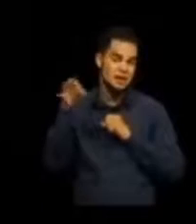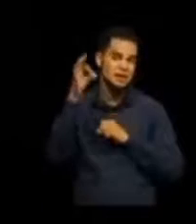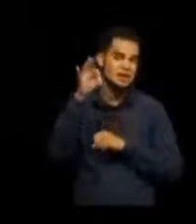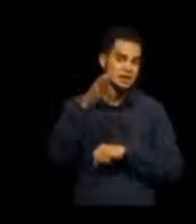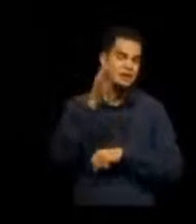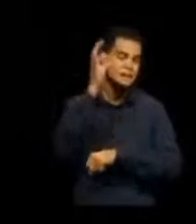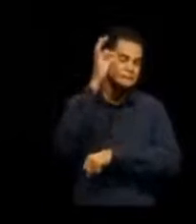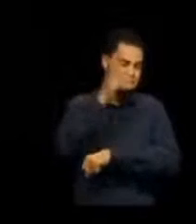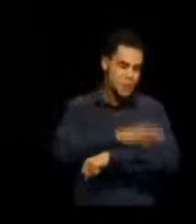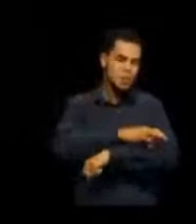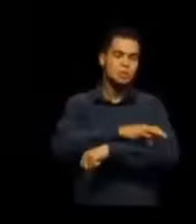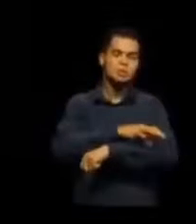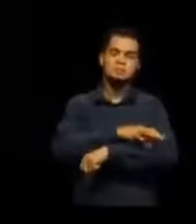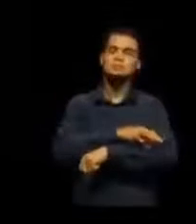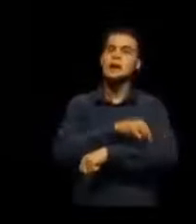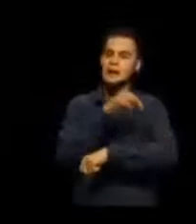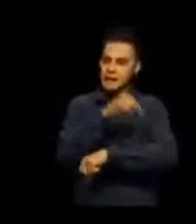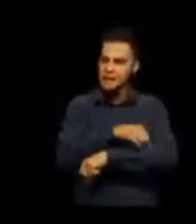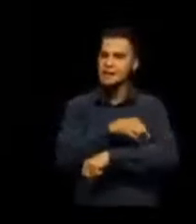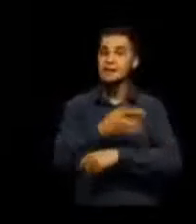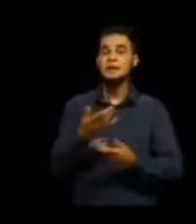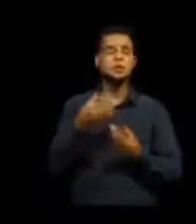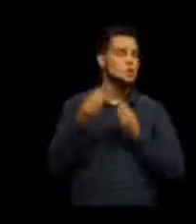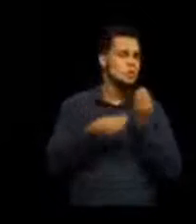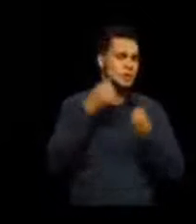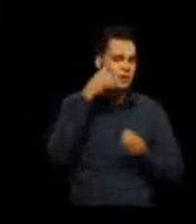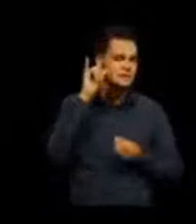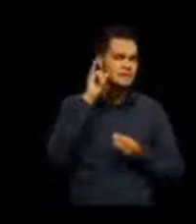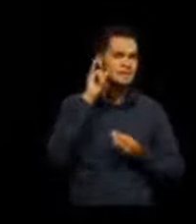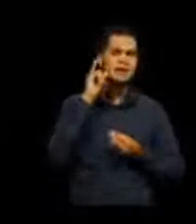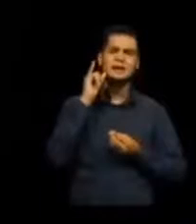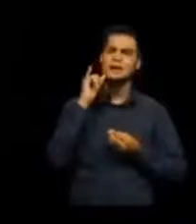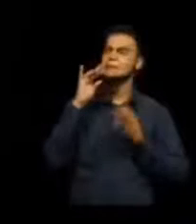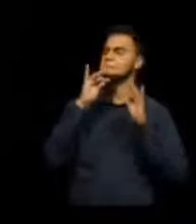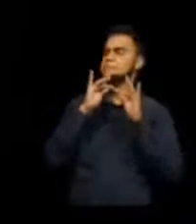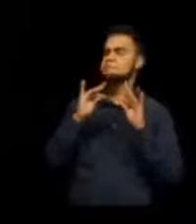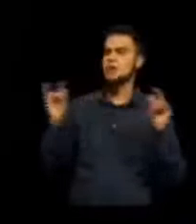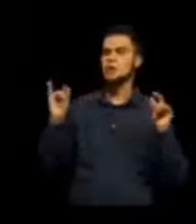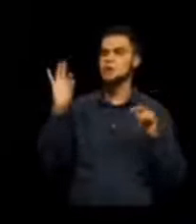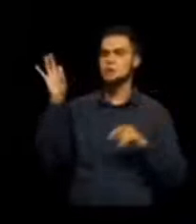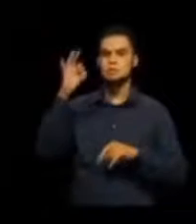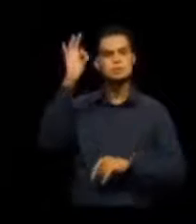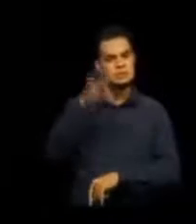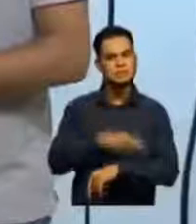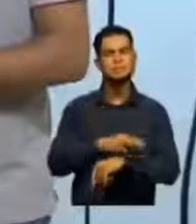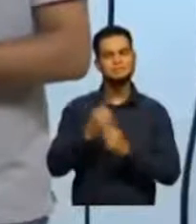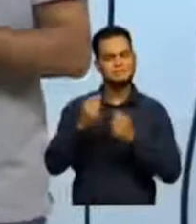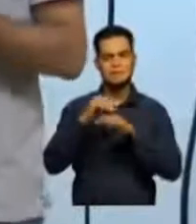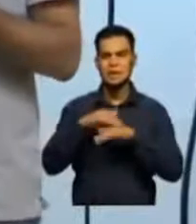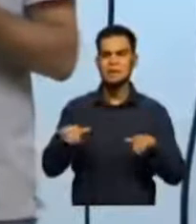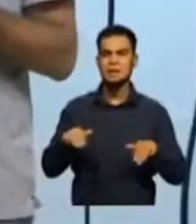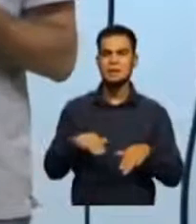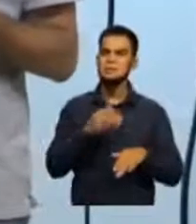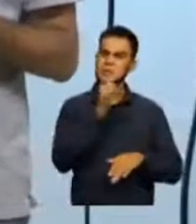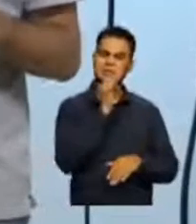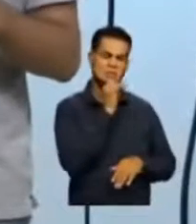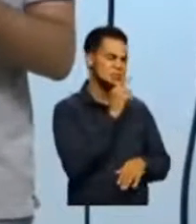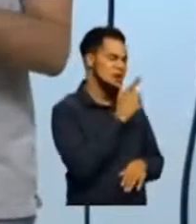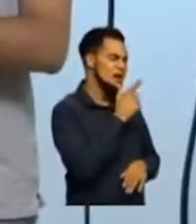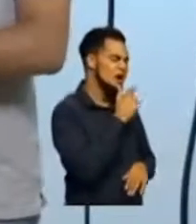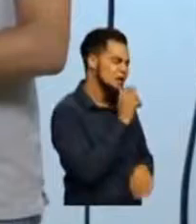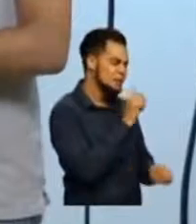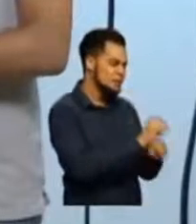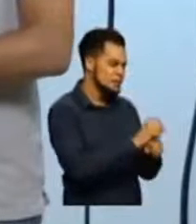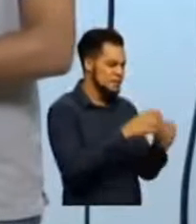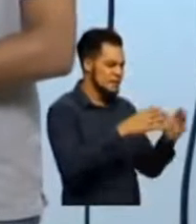Aedes aegypti e a prevenção, combate ao vetor e não deixar água parada, né? Se